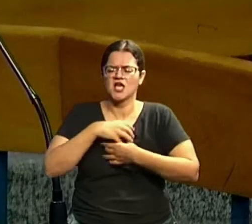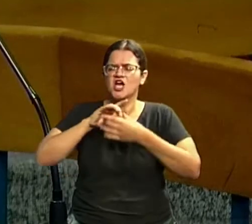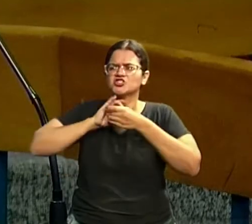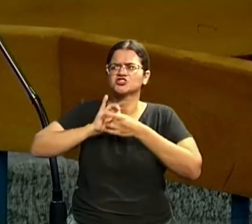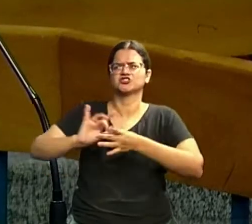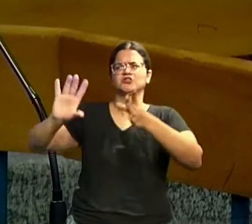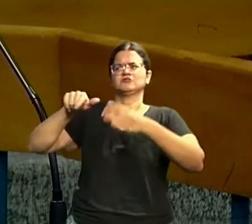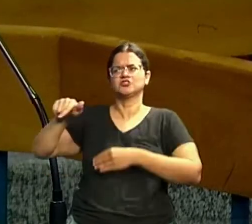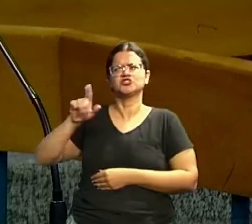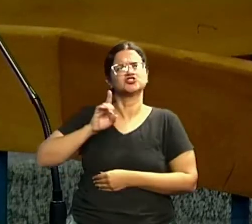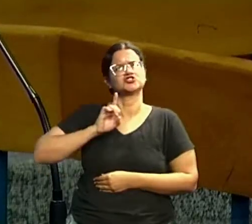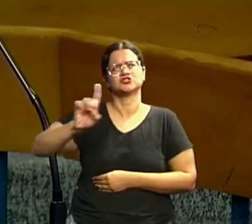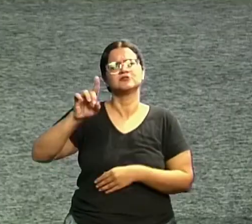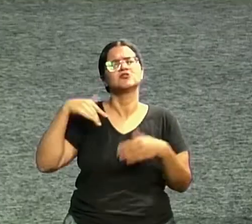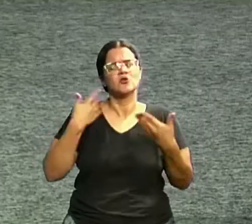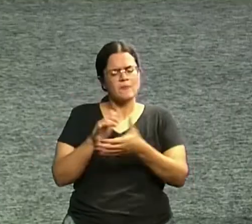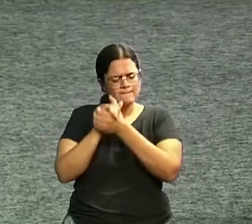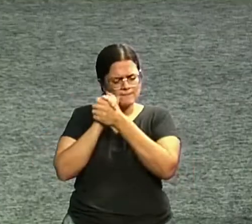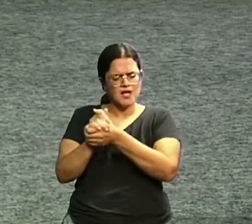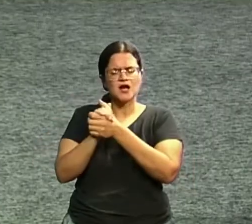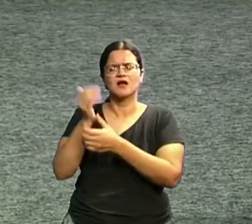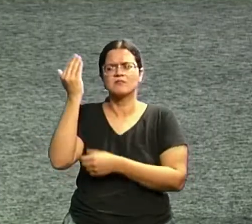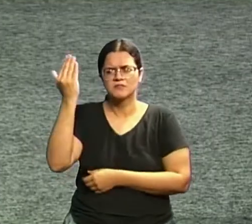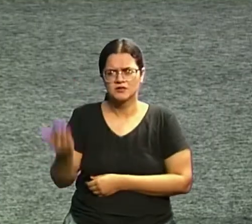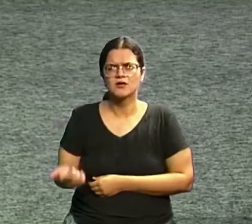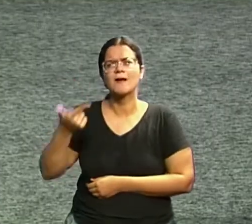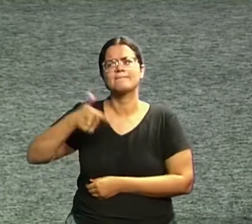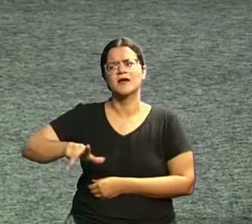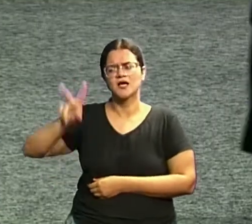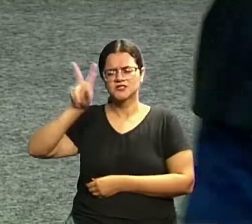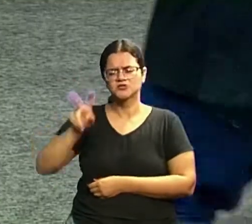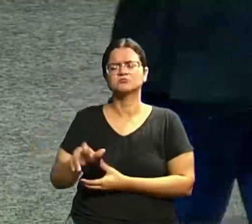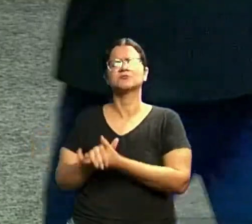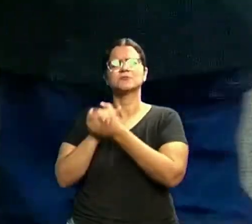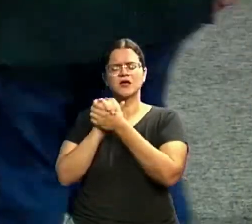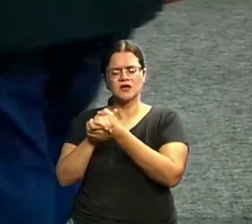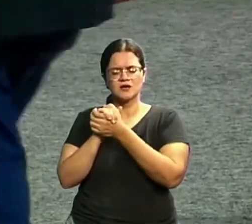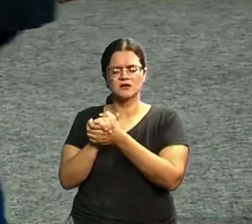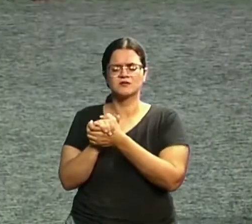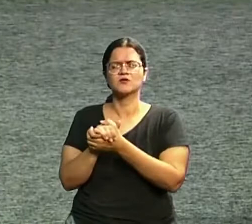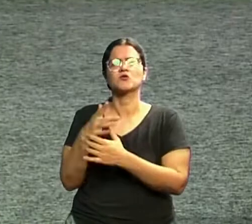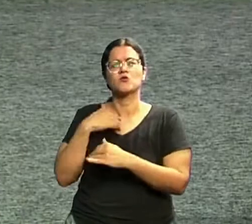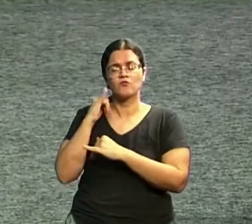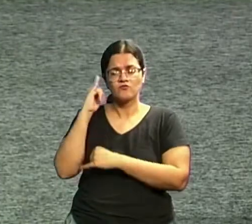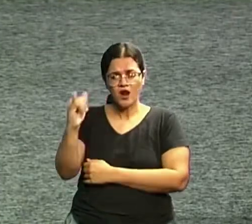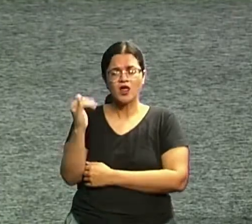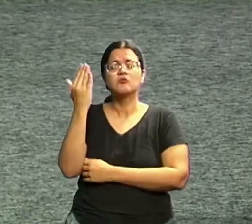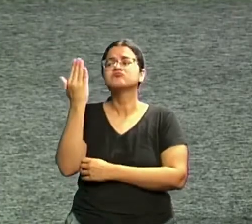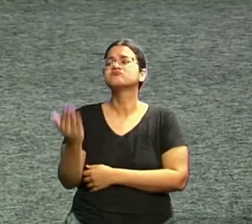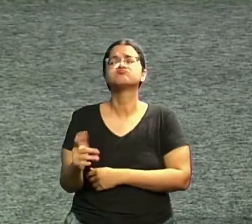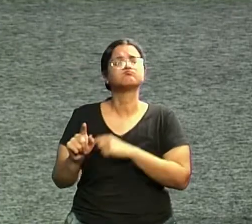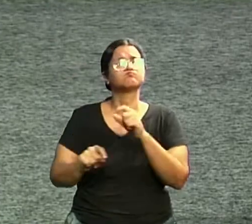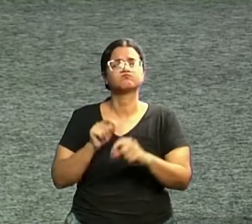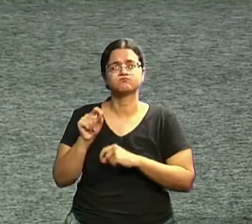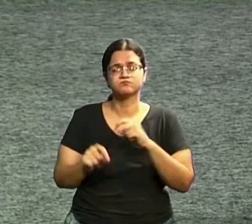eu quero parabenizá-la, repito mais uma vez, pela atitude e dizer que